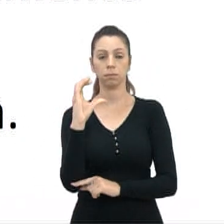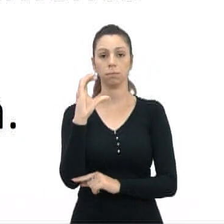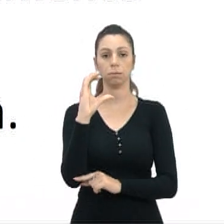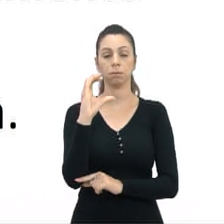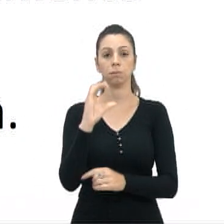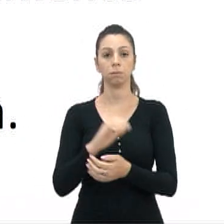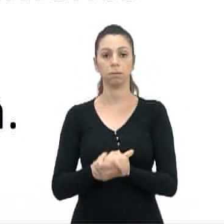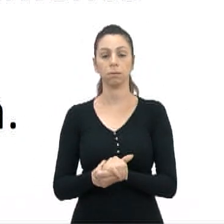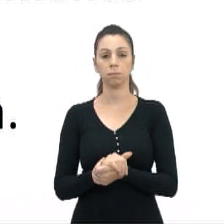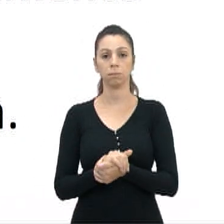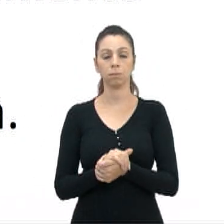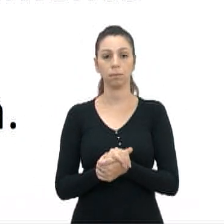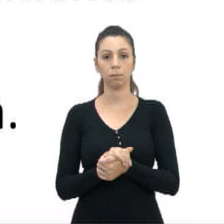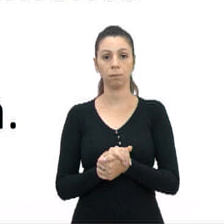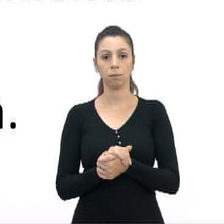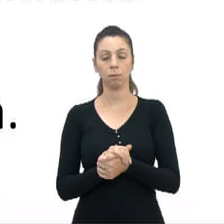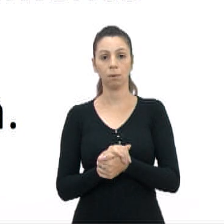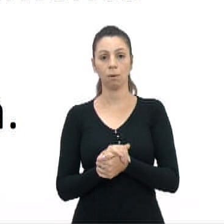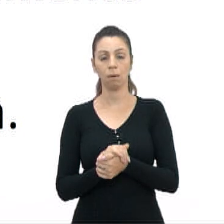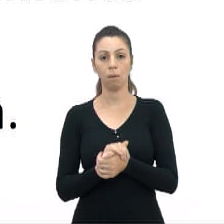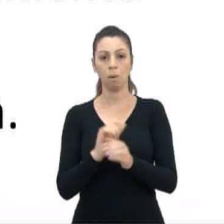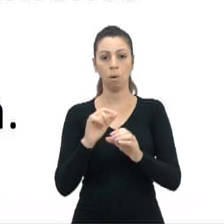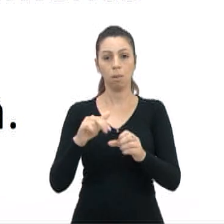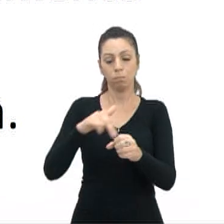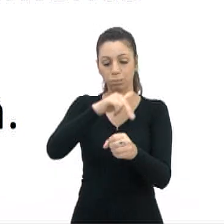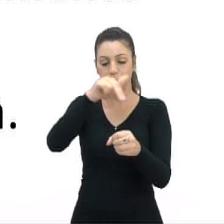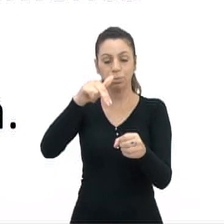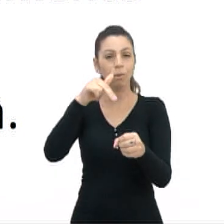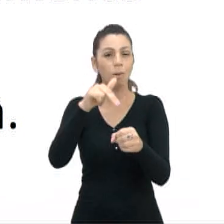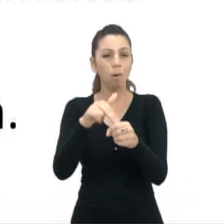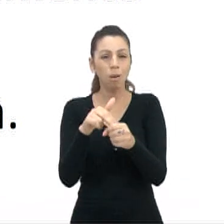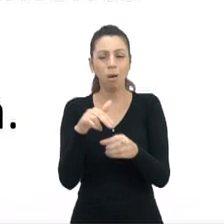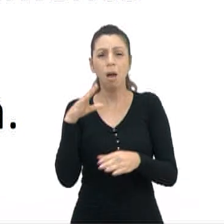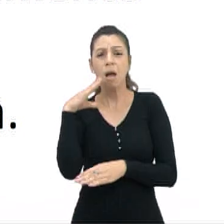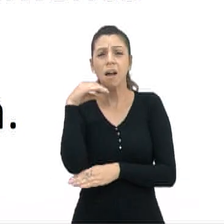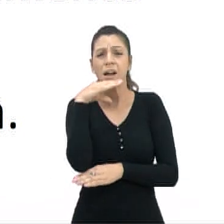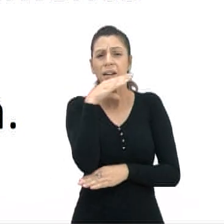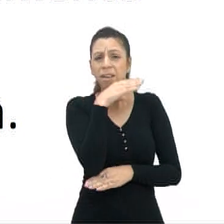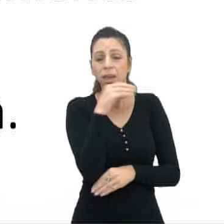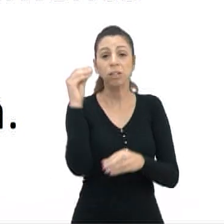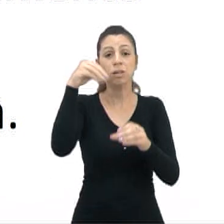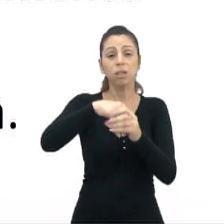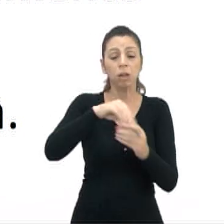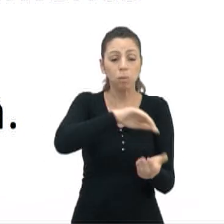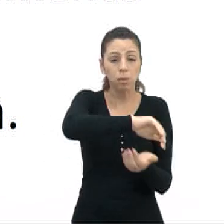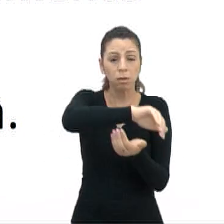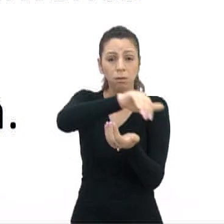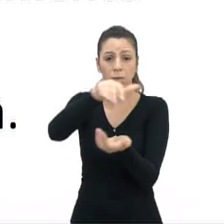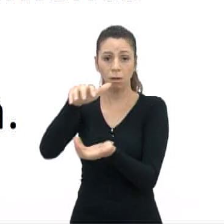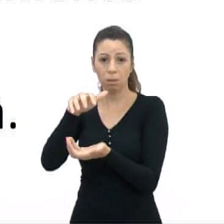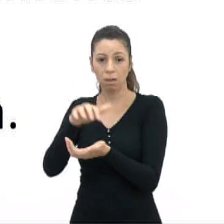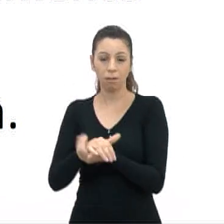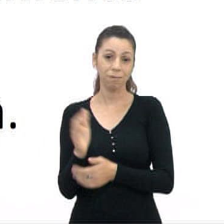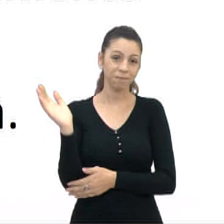a camada mais quente e interna. E aí? Vamos lá?